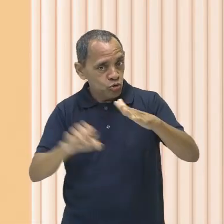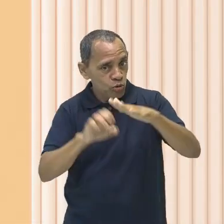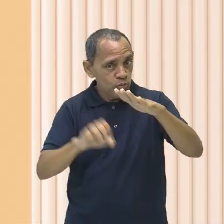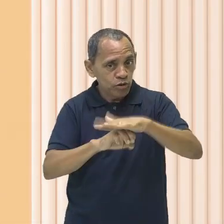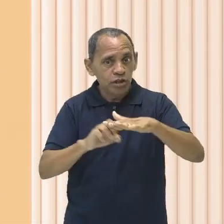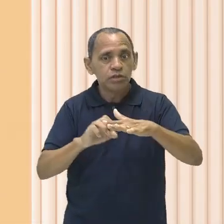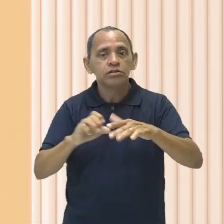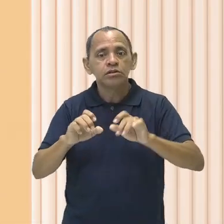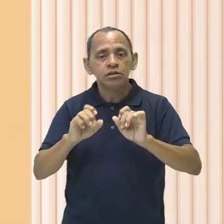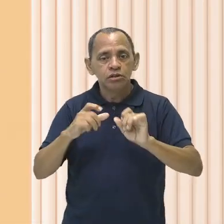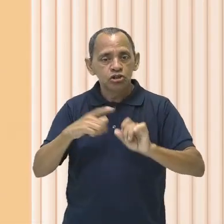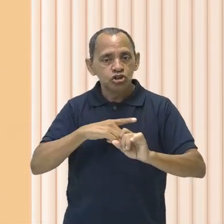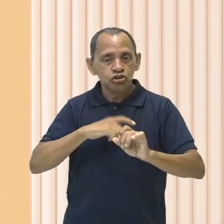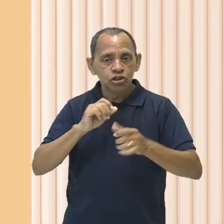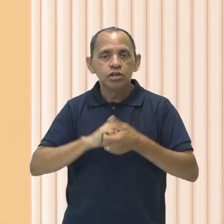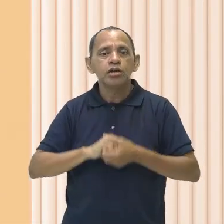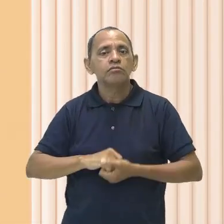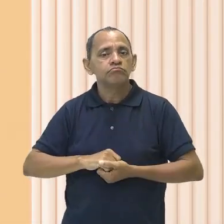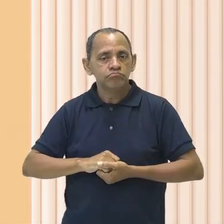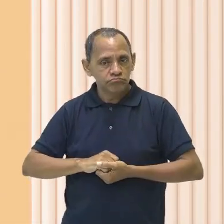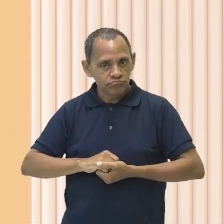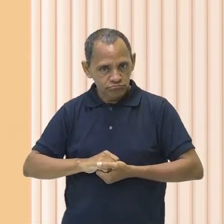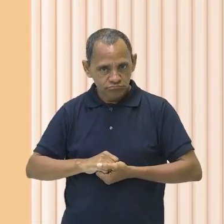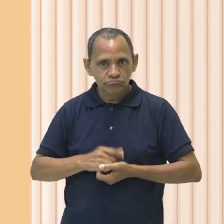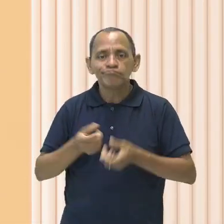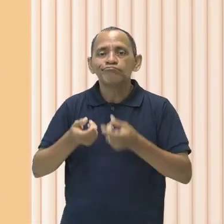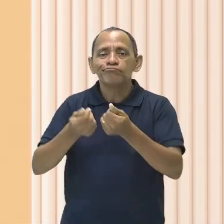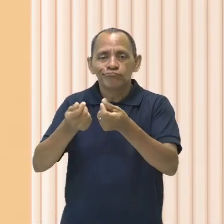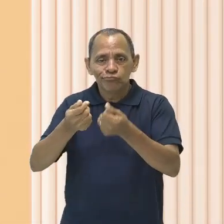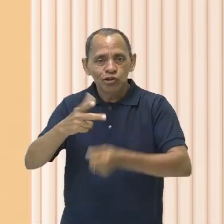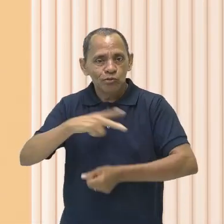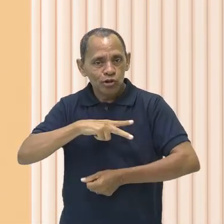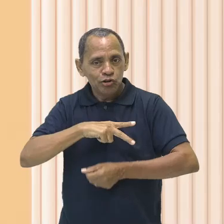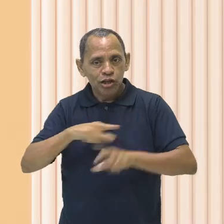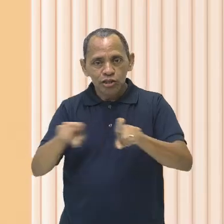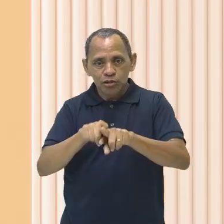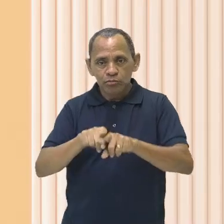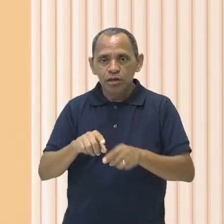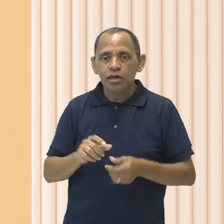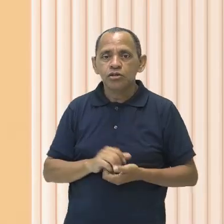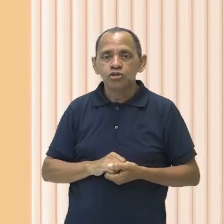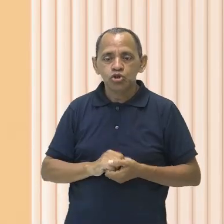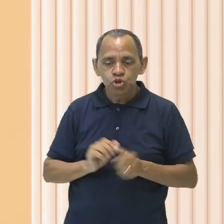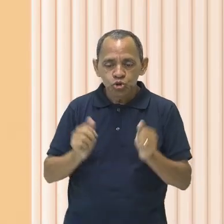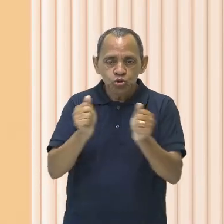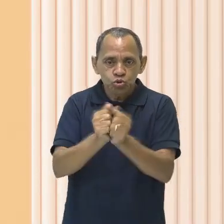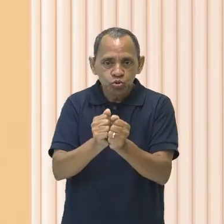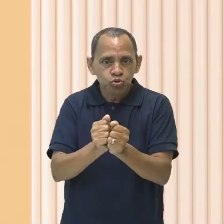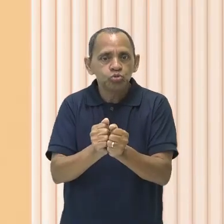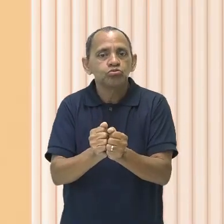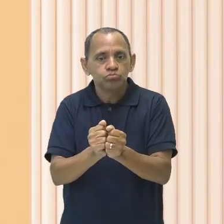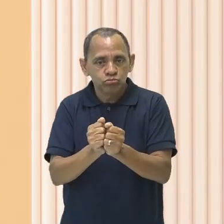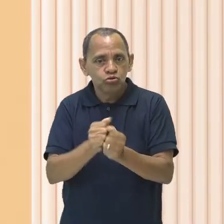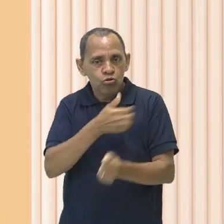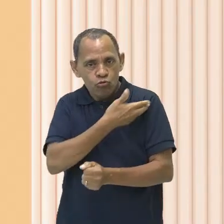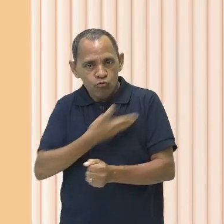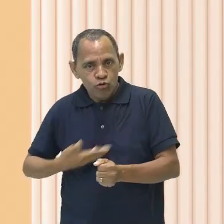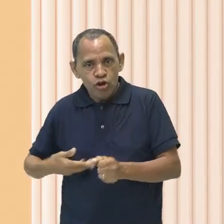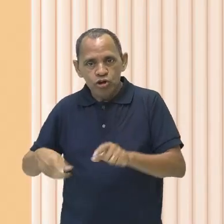um capital privado também, juntamente com o Estado, eles vão angariar, ou melhor, vão